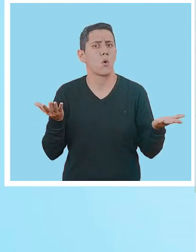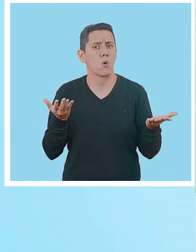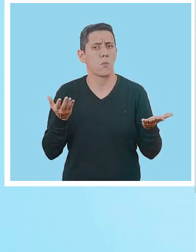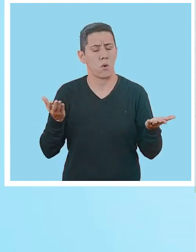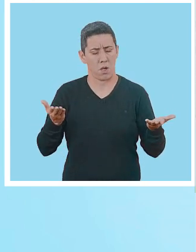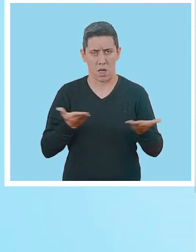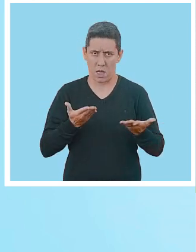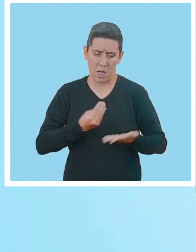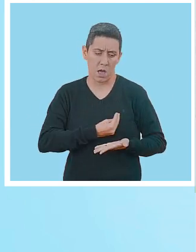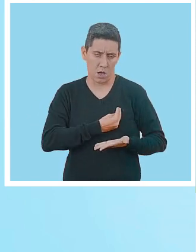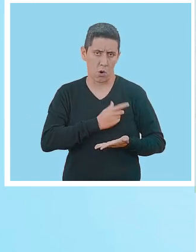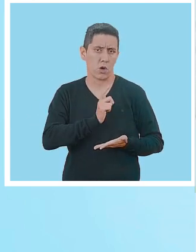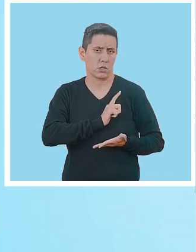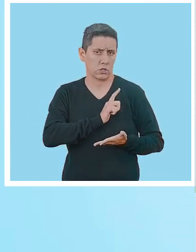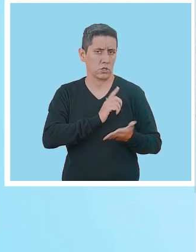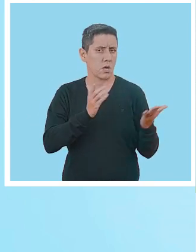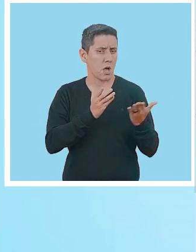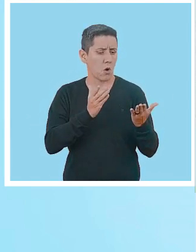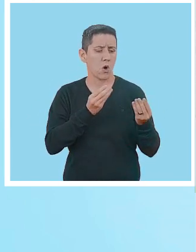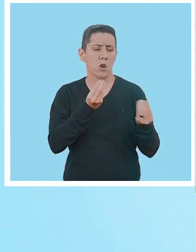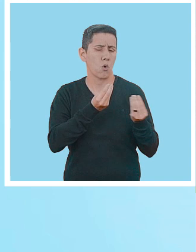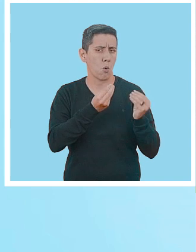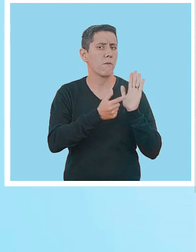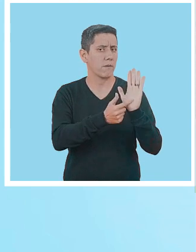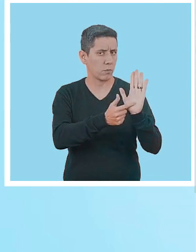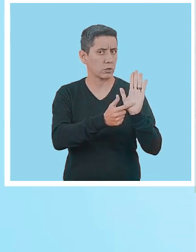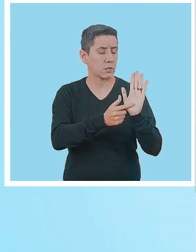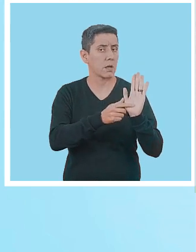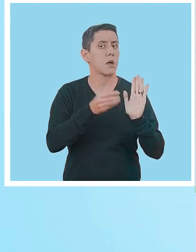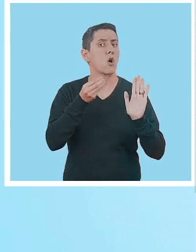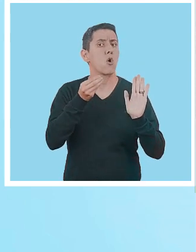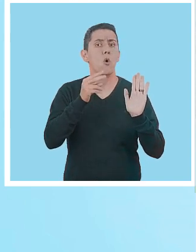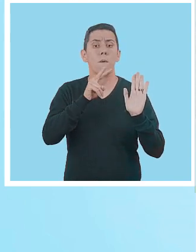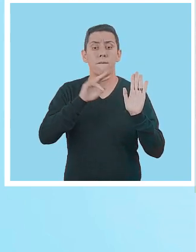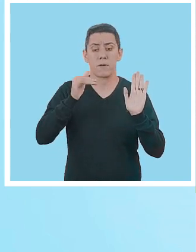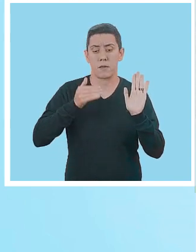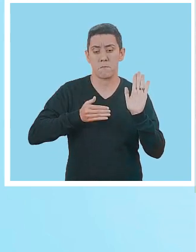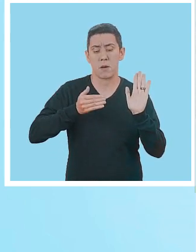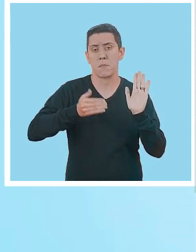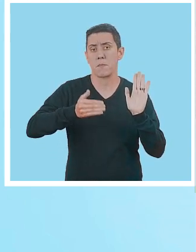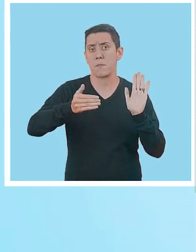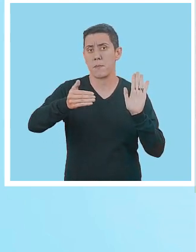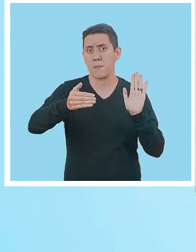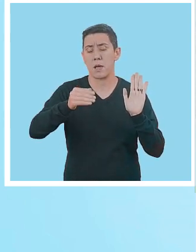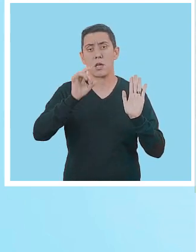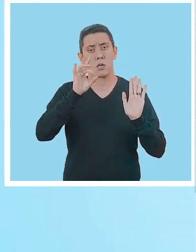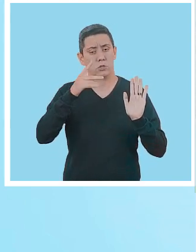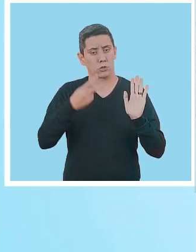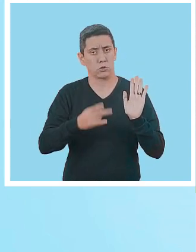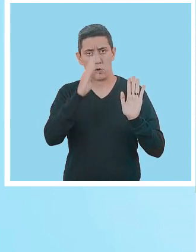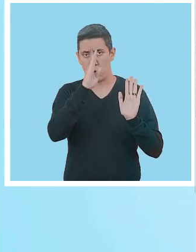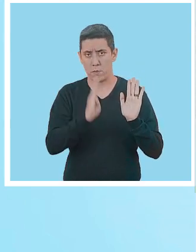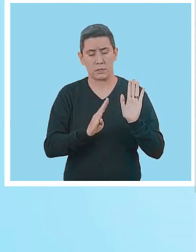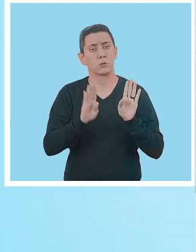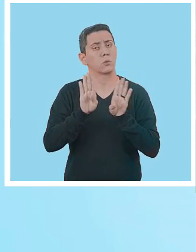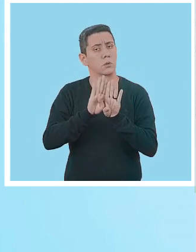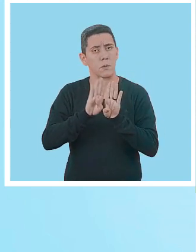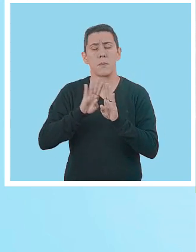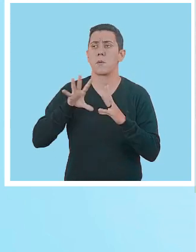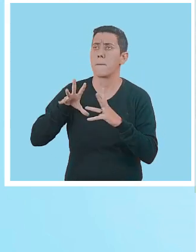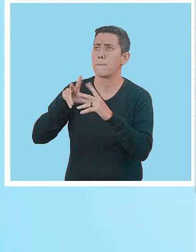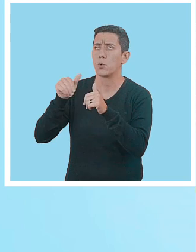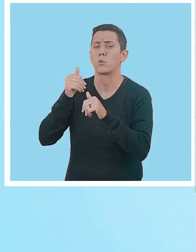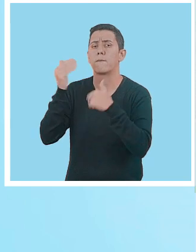a situação atual do setor de energia solar né E para onde ele está caminhando tanto aqui no Brasil quanto tendências